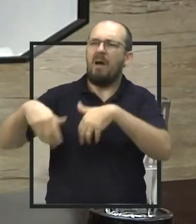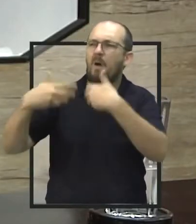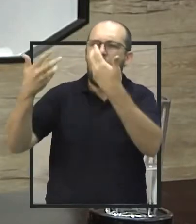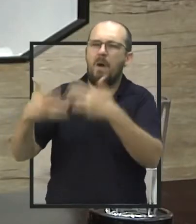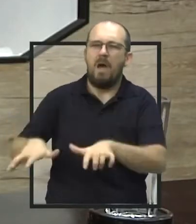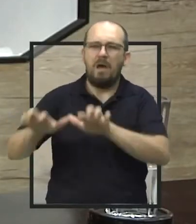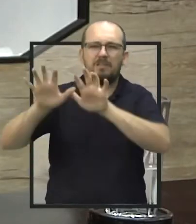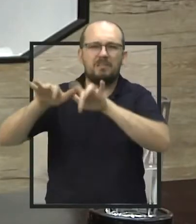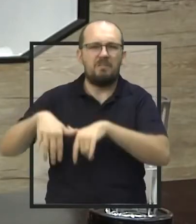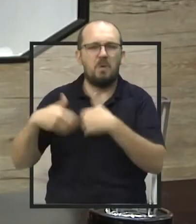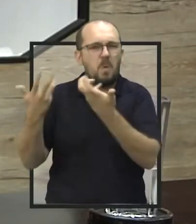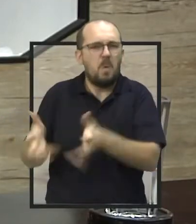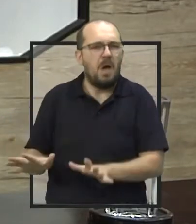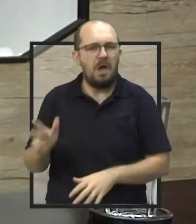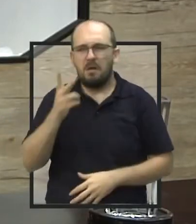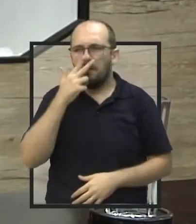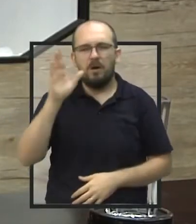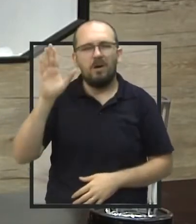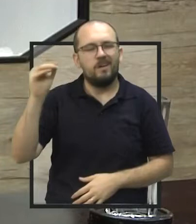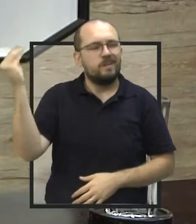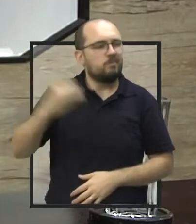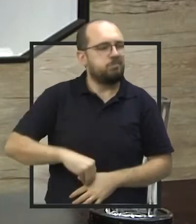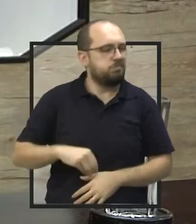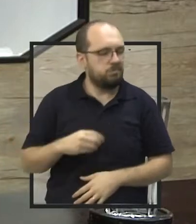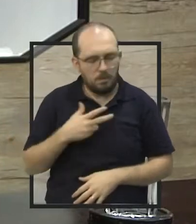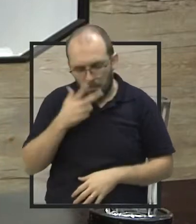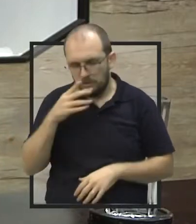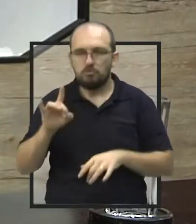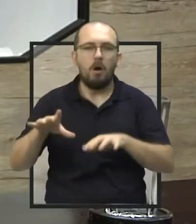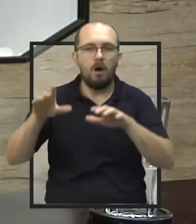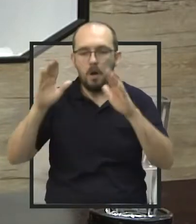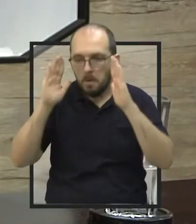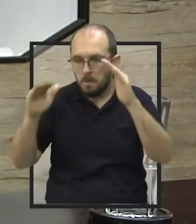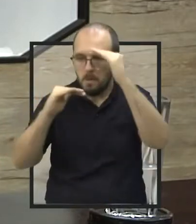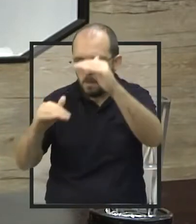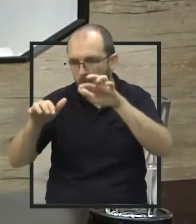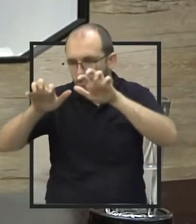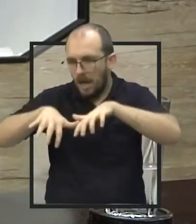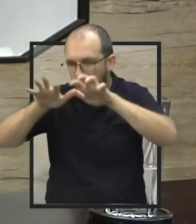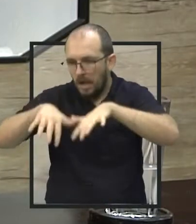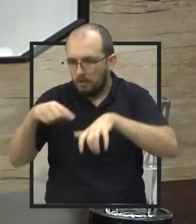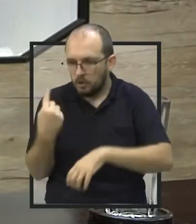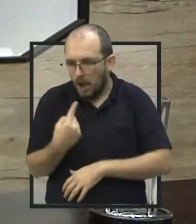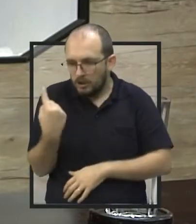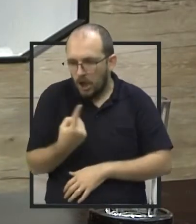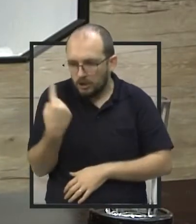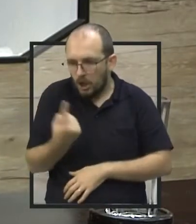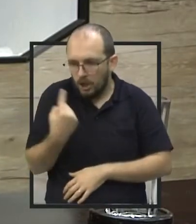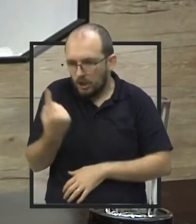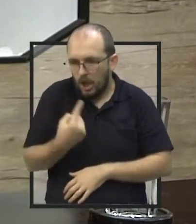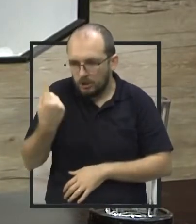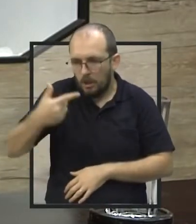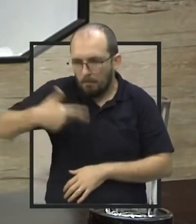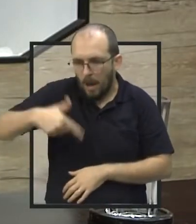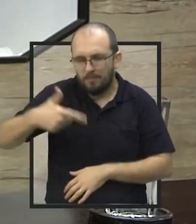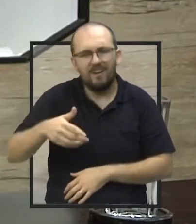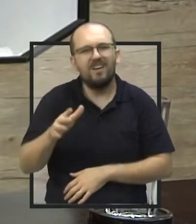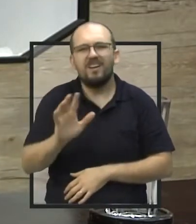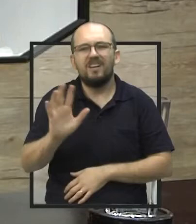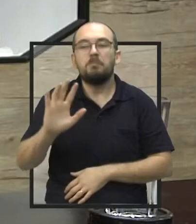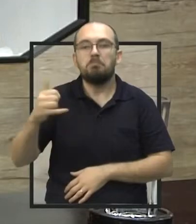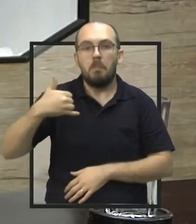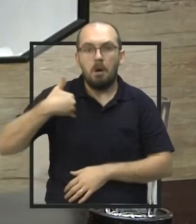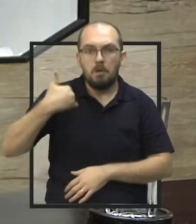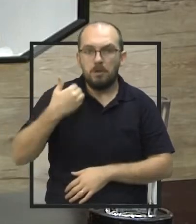a escrita, assim, escrever para mim é um parto. Dói um pouco, sabe? Colocar para fora, né?